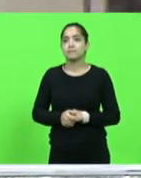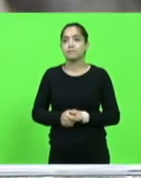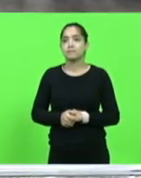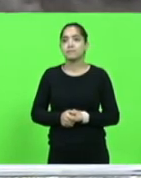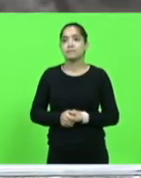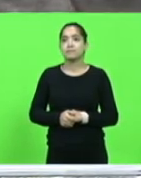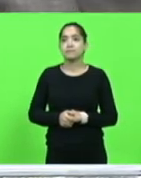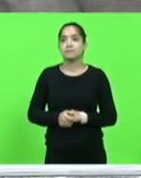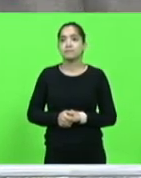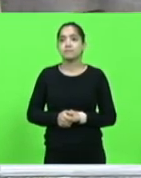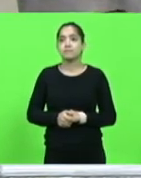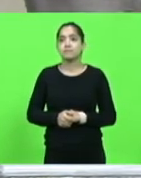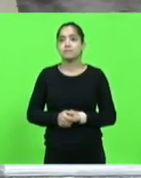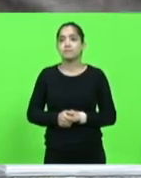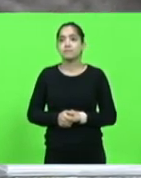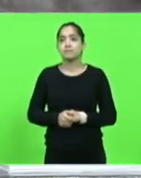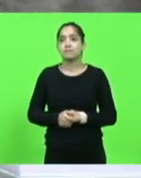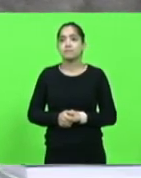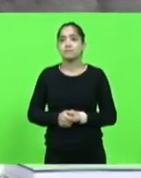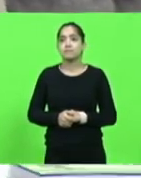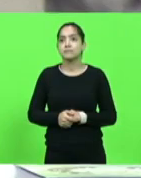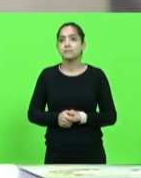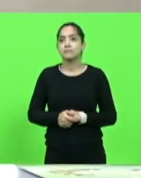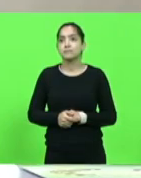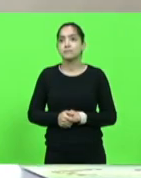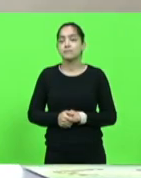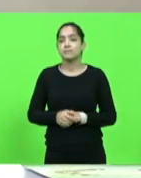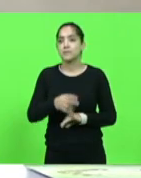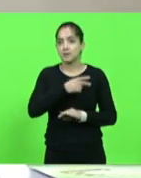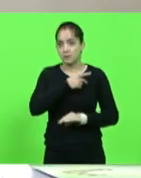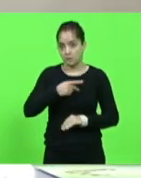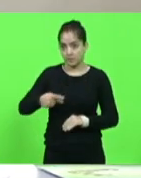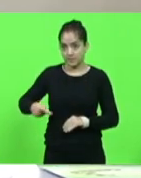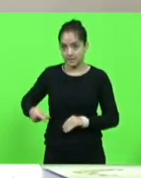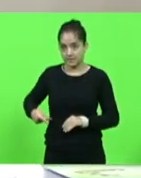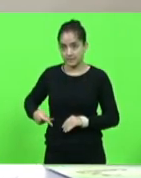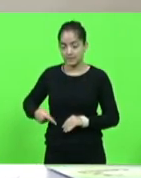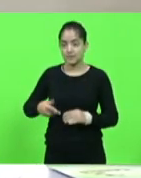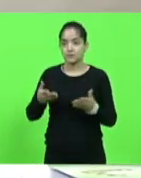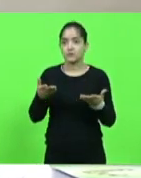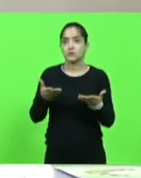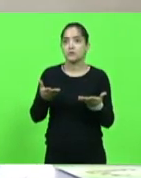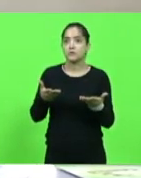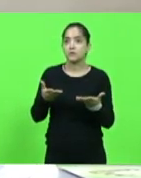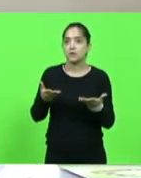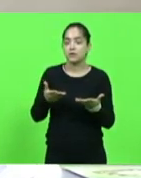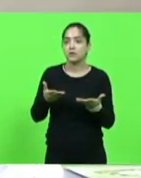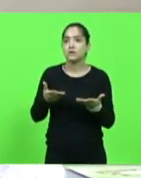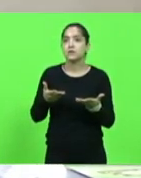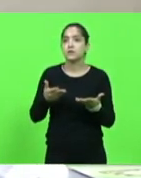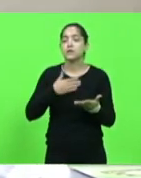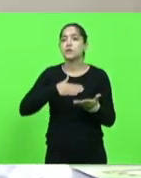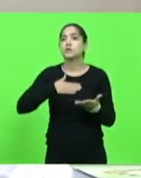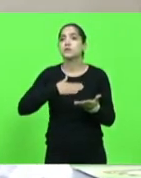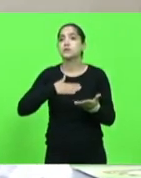Definiu, Kennedy. Pois não, eu, como presidente dessa casa neste momento, eu também gostaria